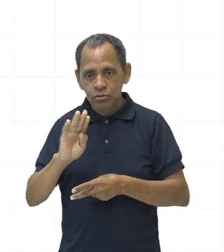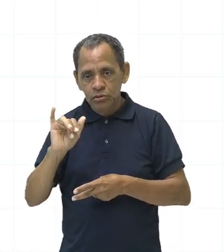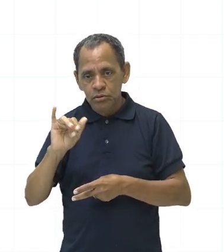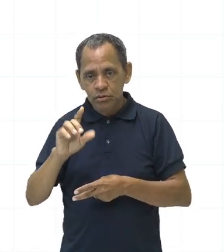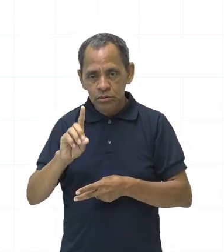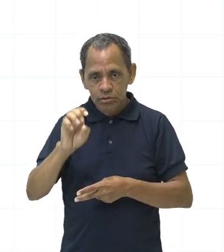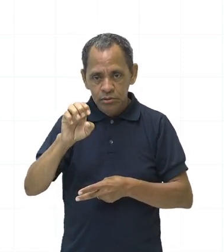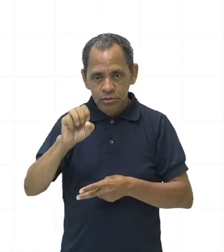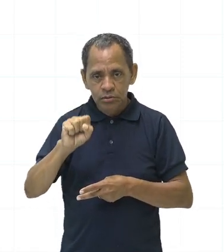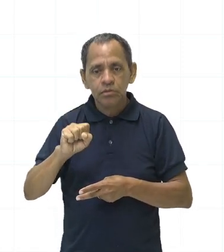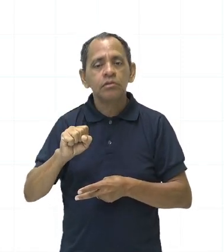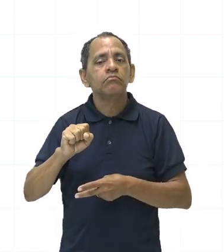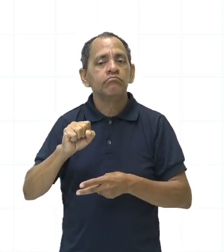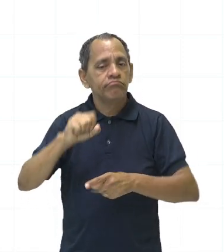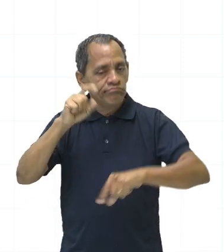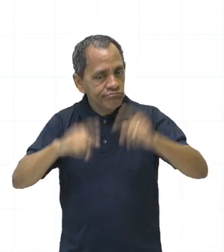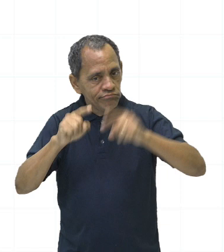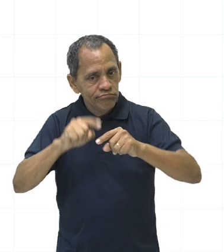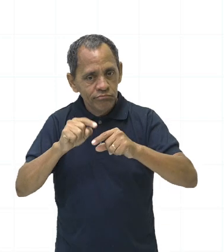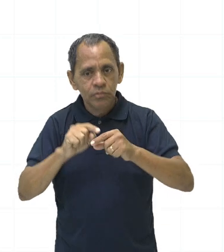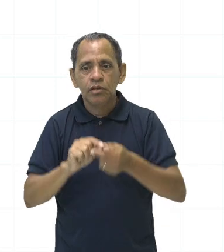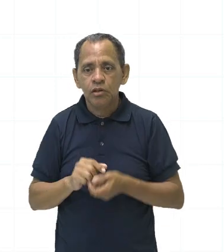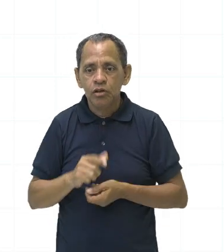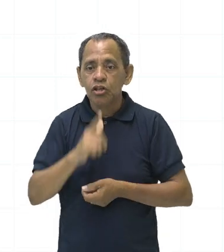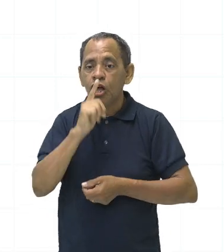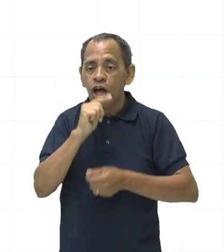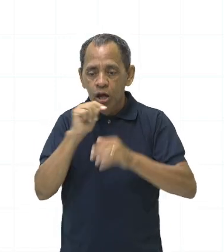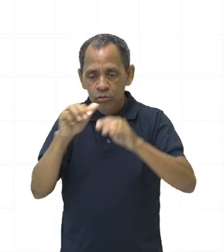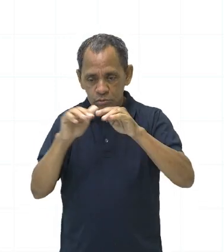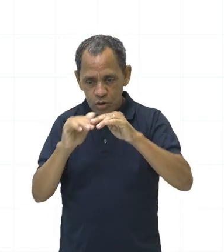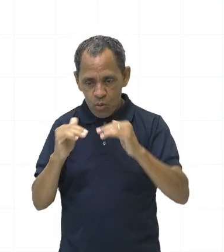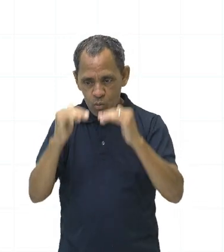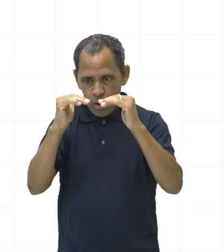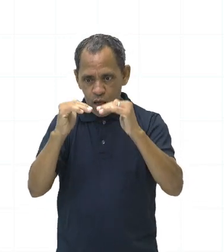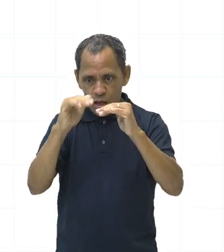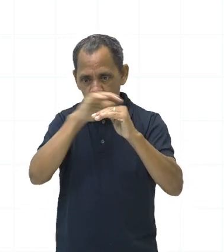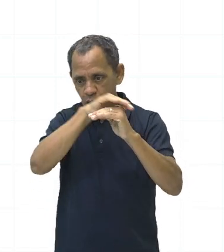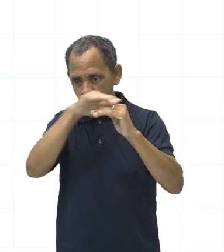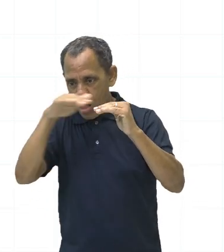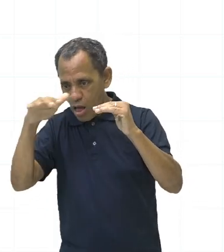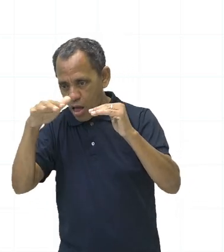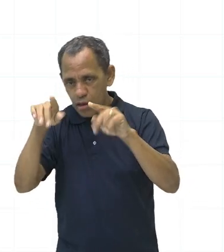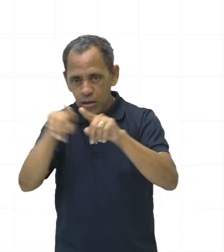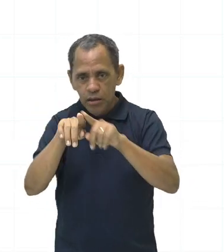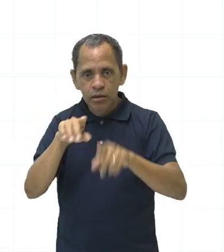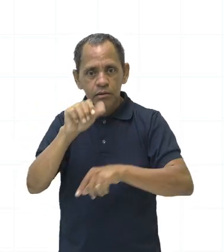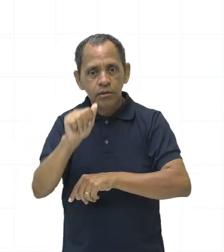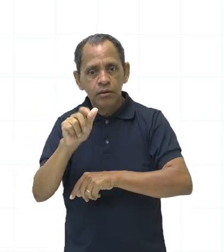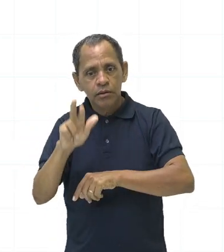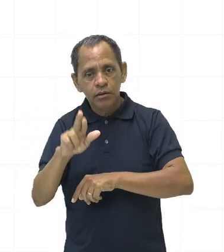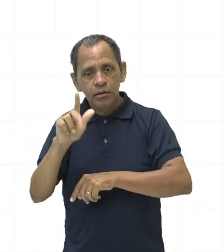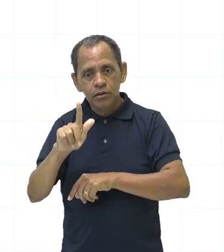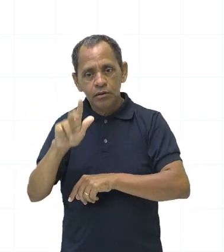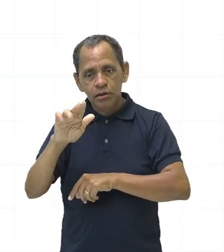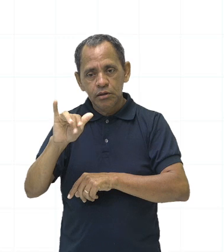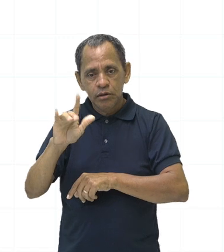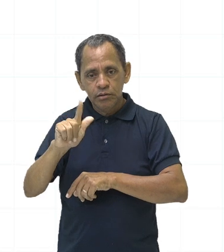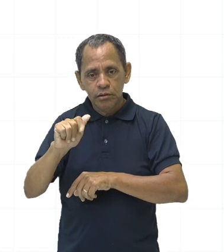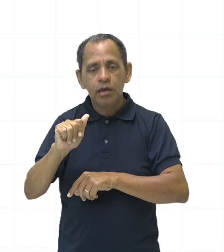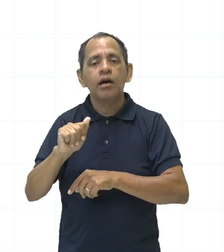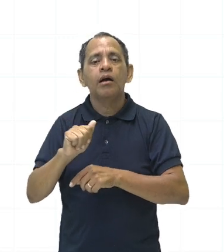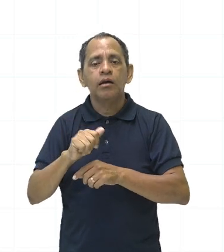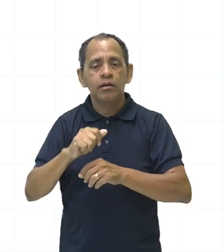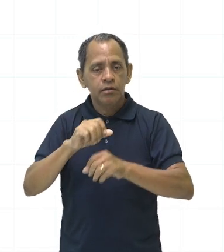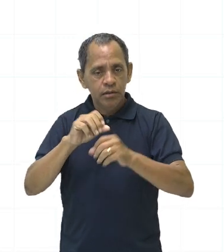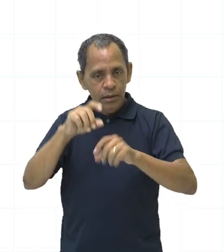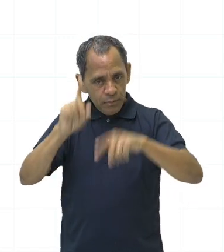matéria em suspensão na água, como, por exemplo, a argila, se de substâncias orgânicas